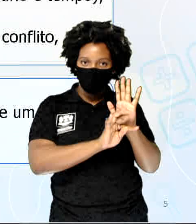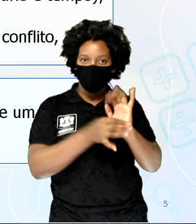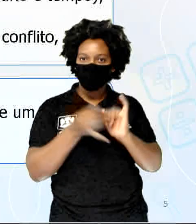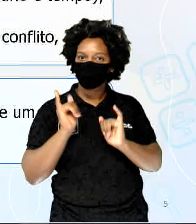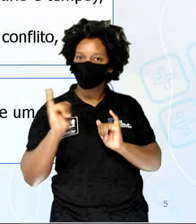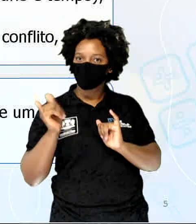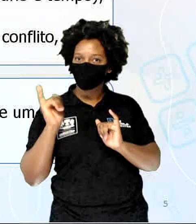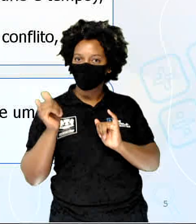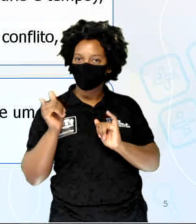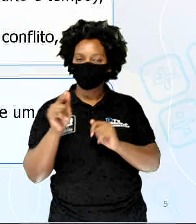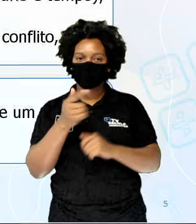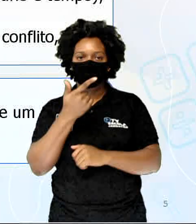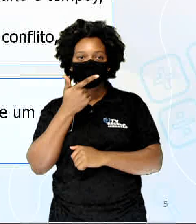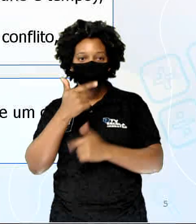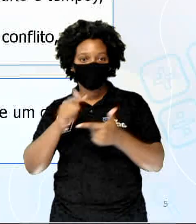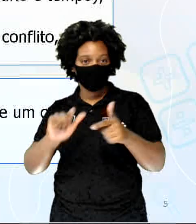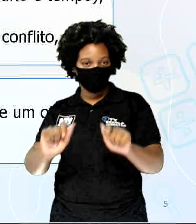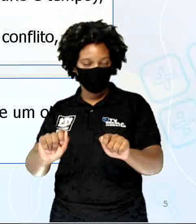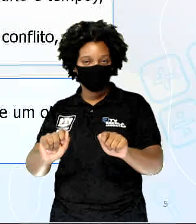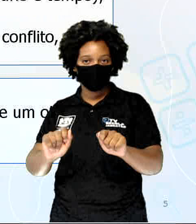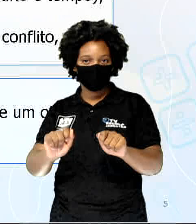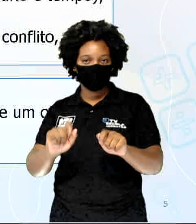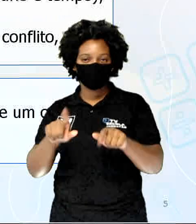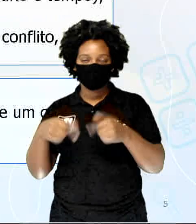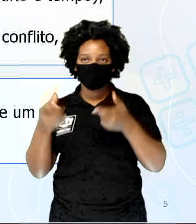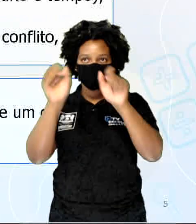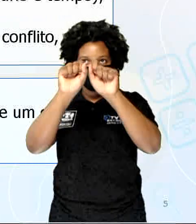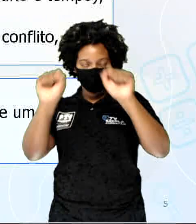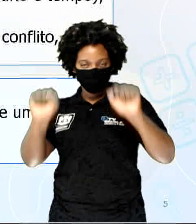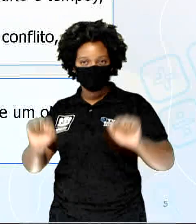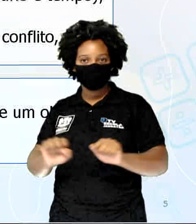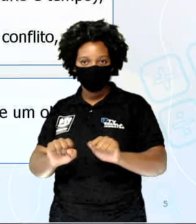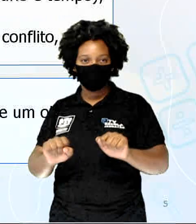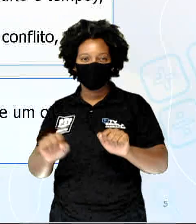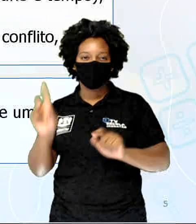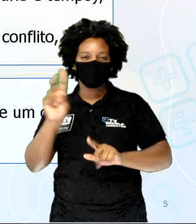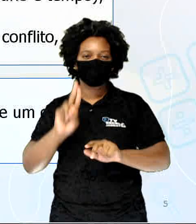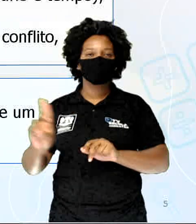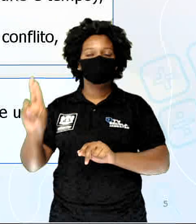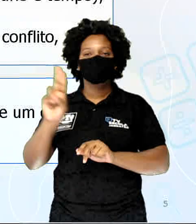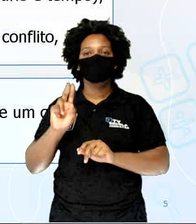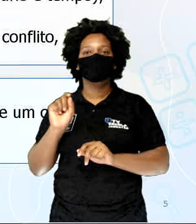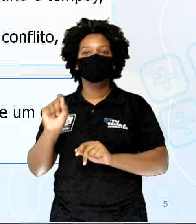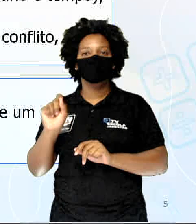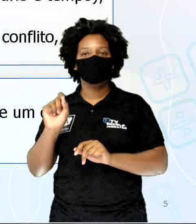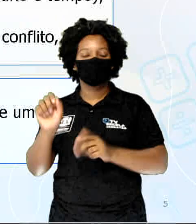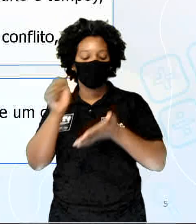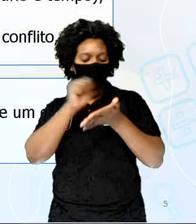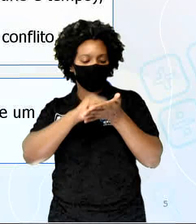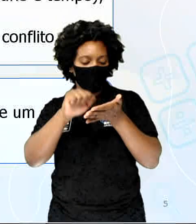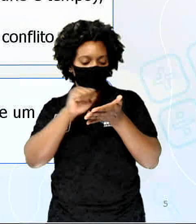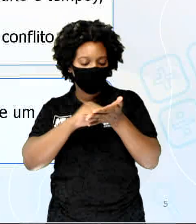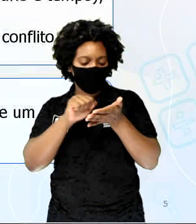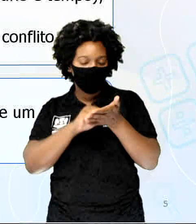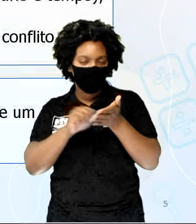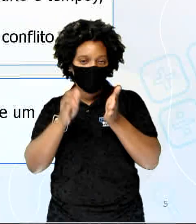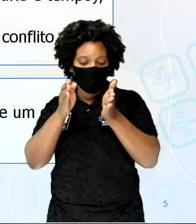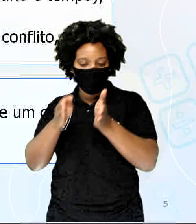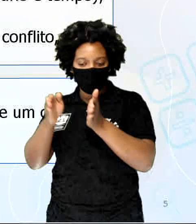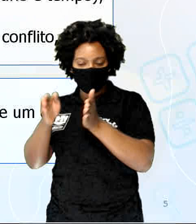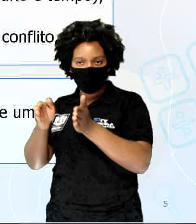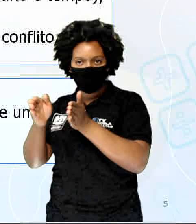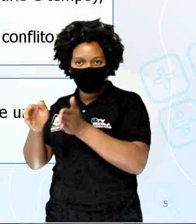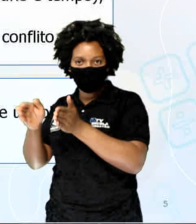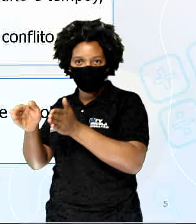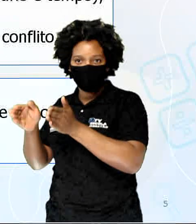e a linguagem. Sabendo que a estrutura, ela trabalha em cima de a escrita em prosa, que